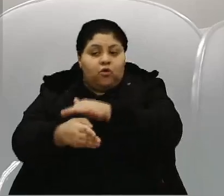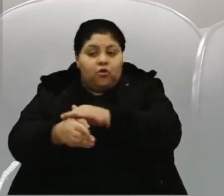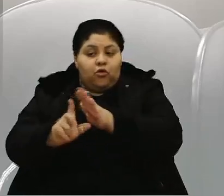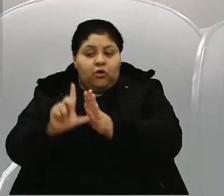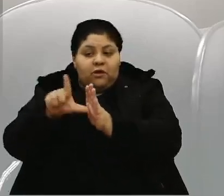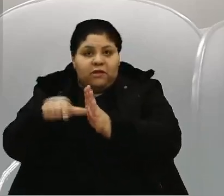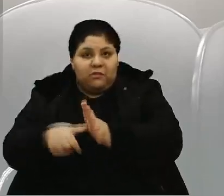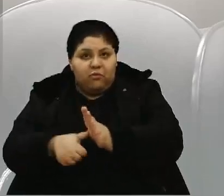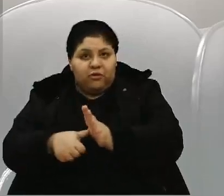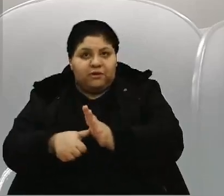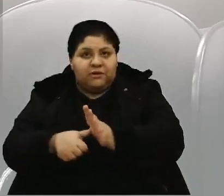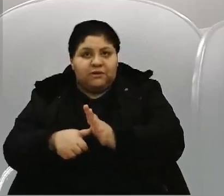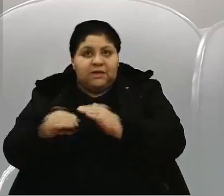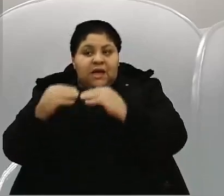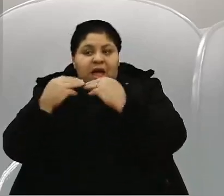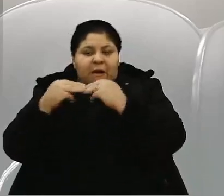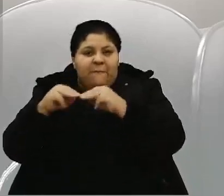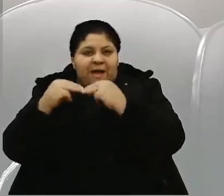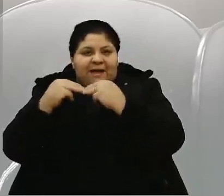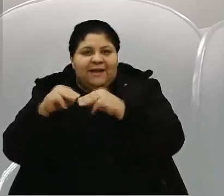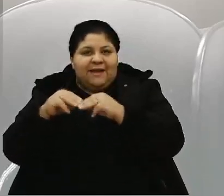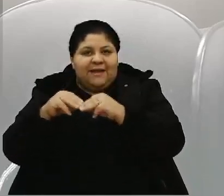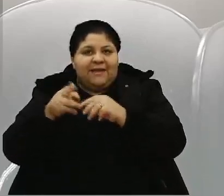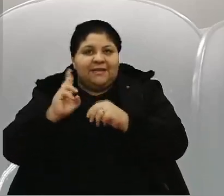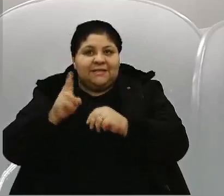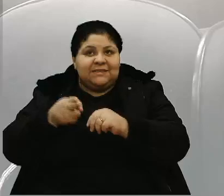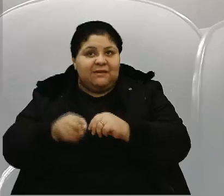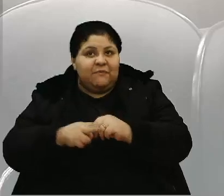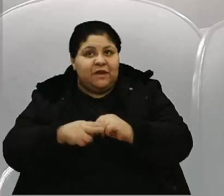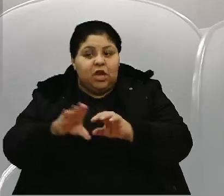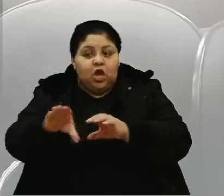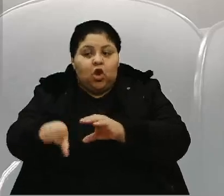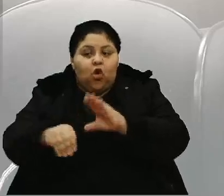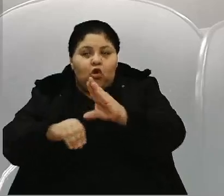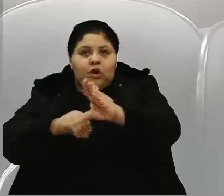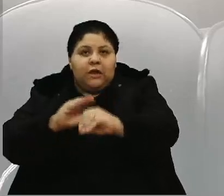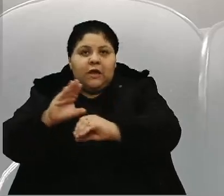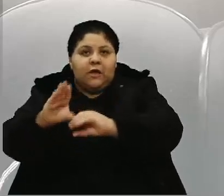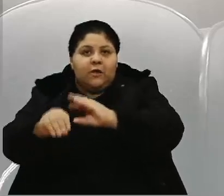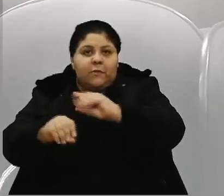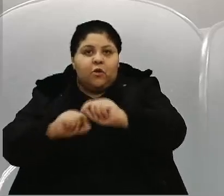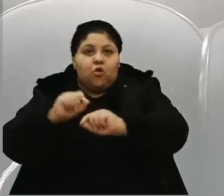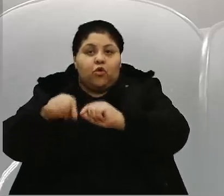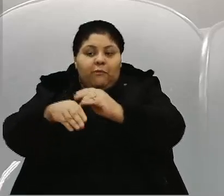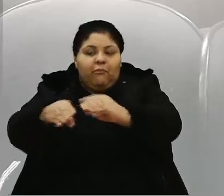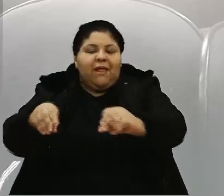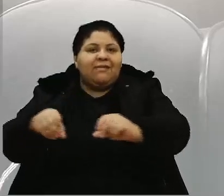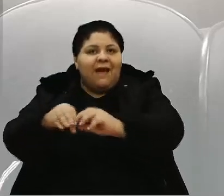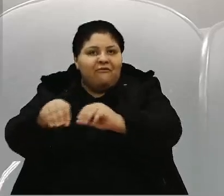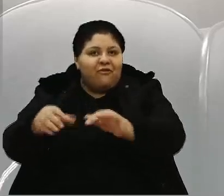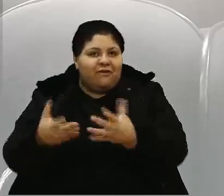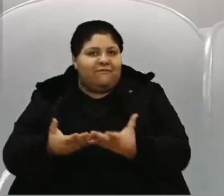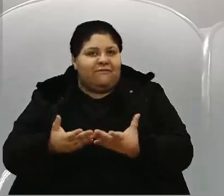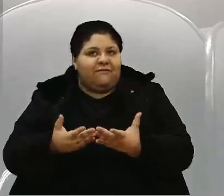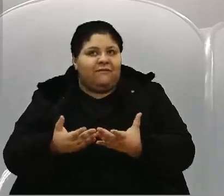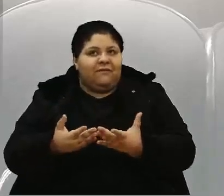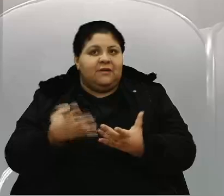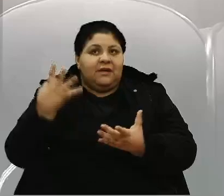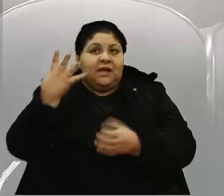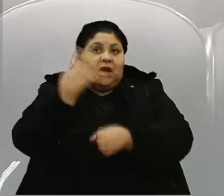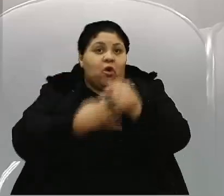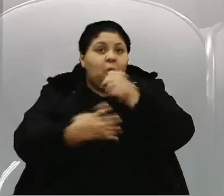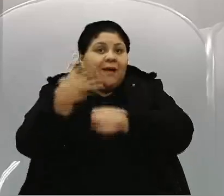a trilhadeira. Mas nós sempre colhíamos o que nós plantava. Há 4